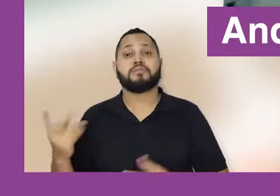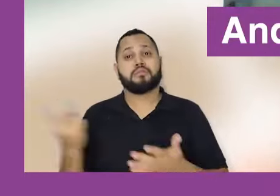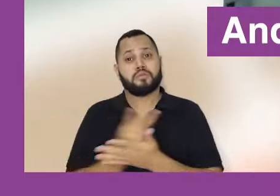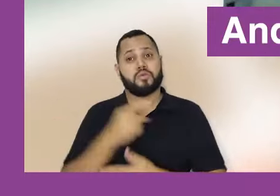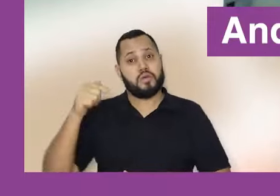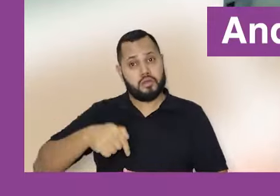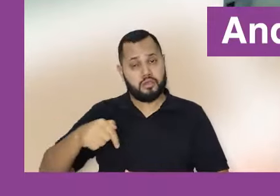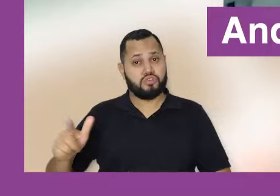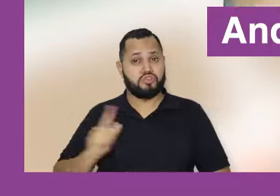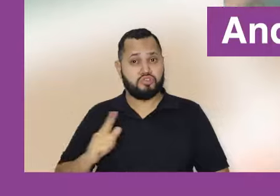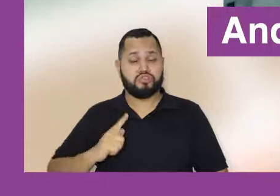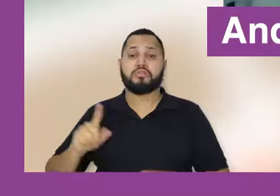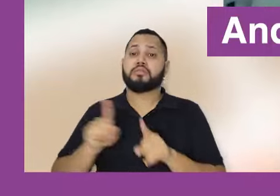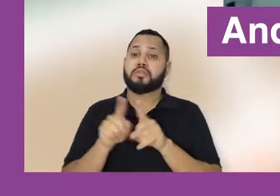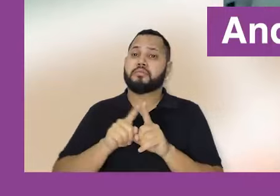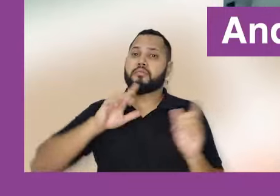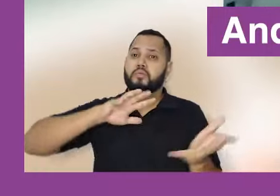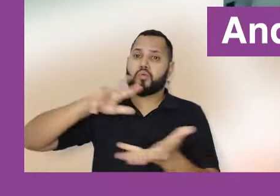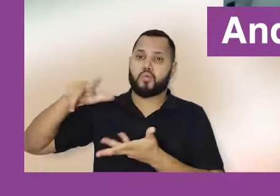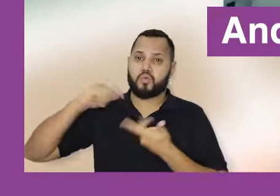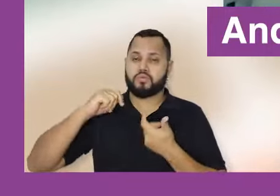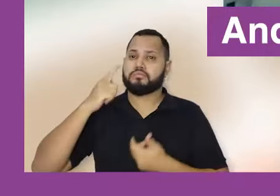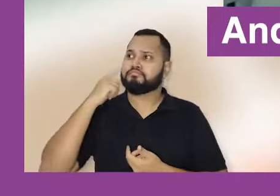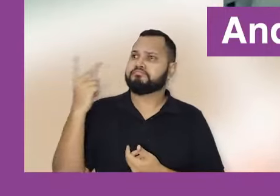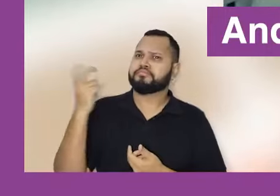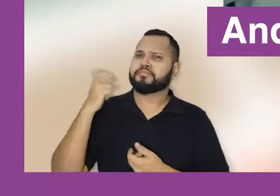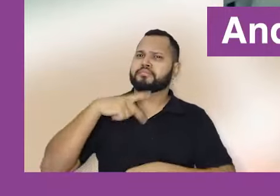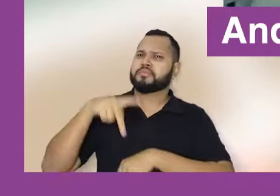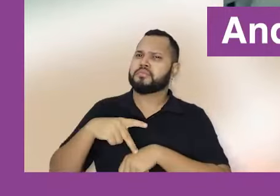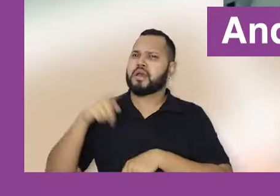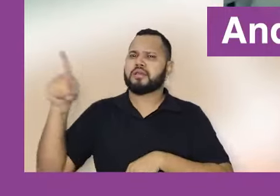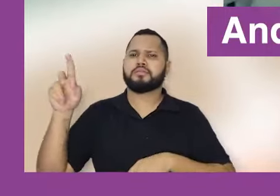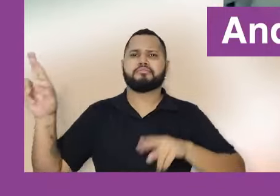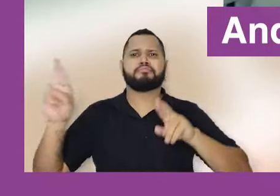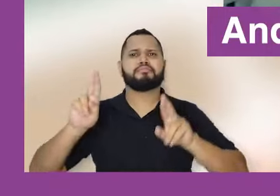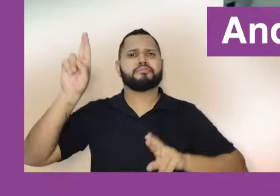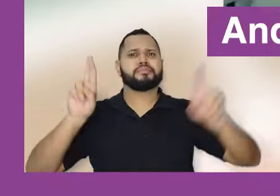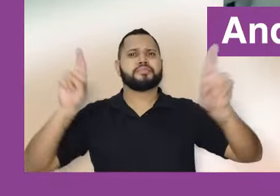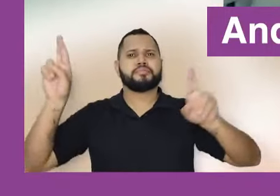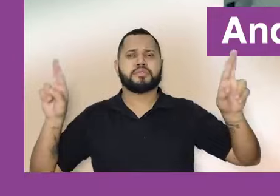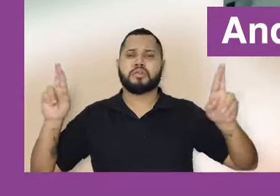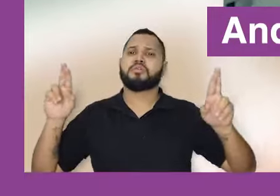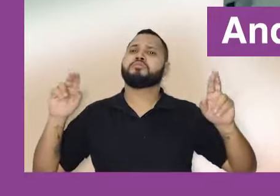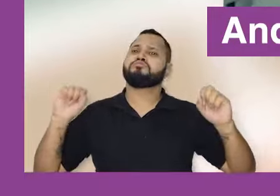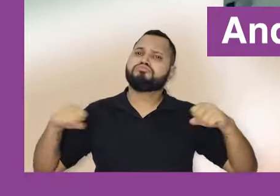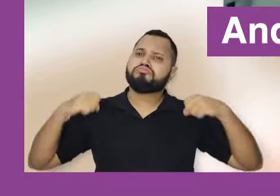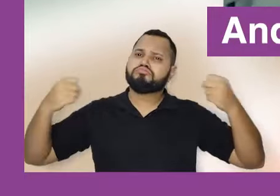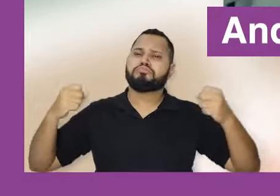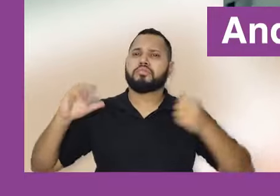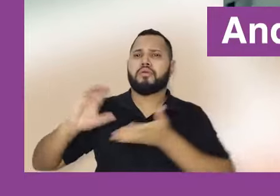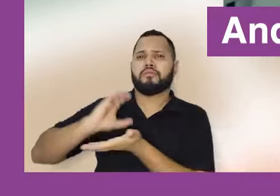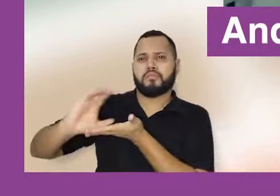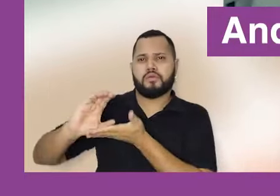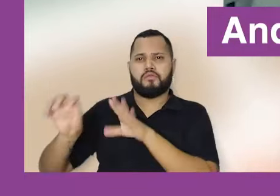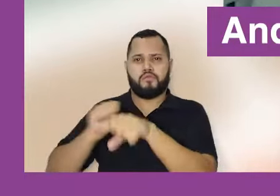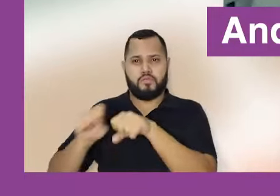tá acontecendo ao nosso redor no mundo né a gente vê alguns países se posicionando fortemente investindo